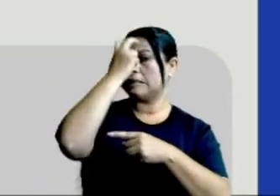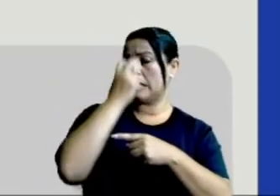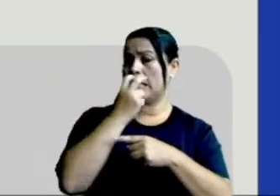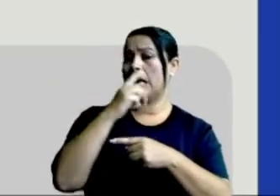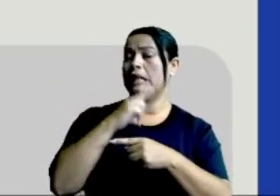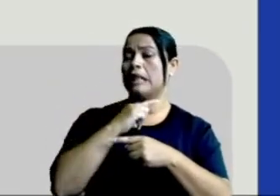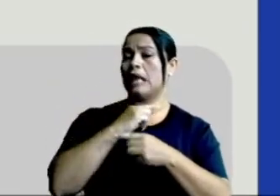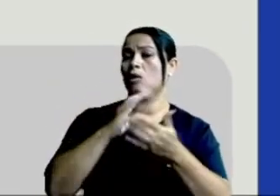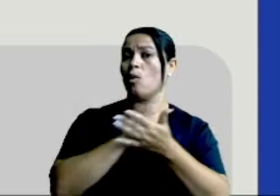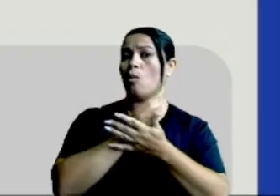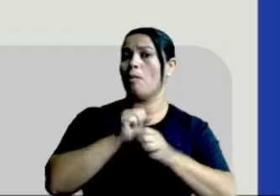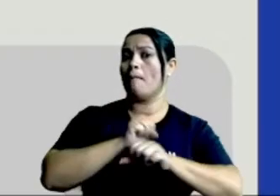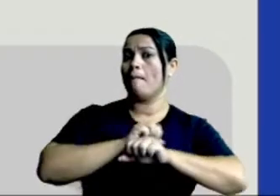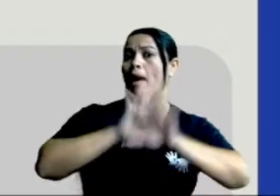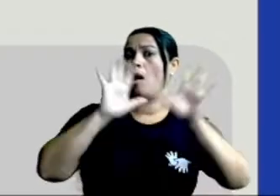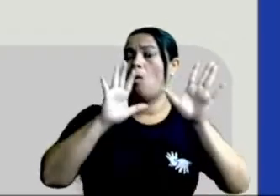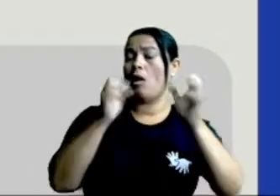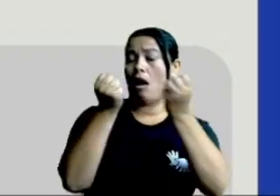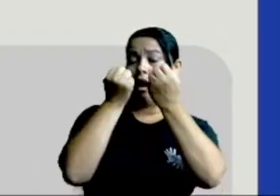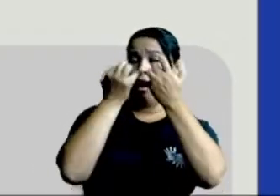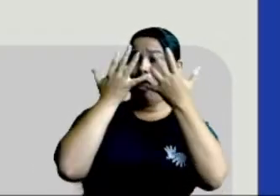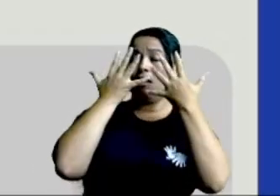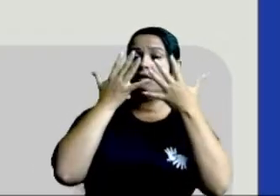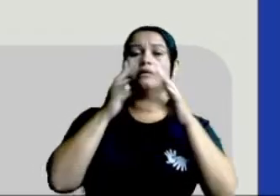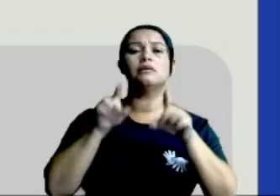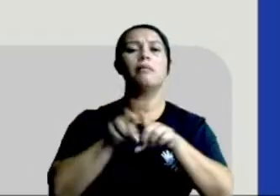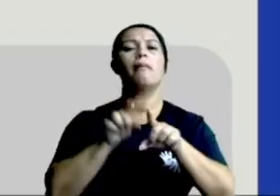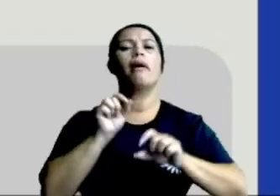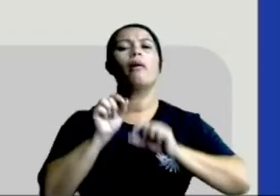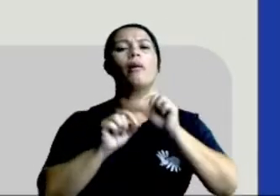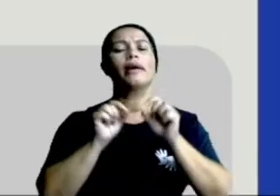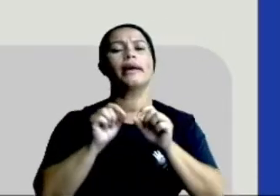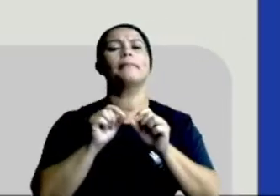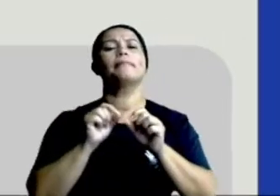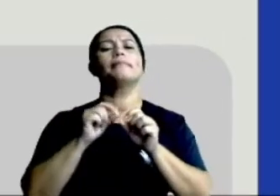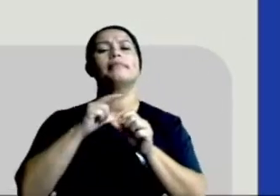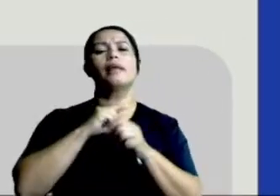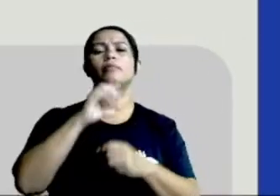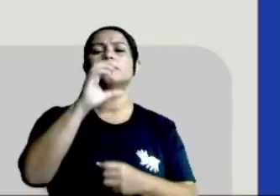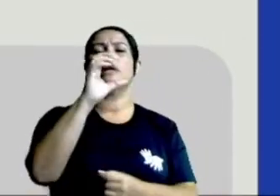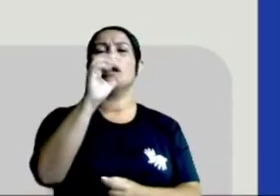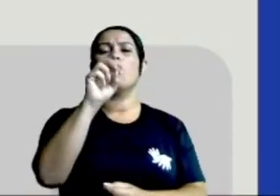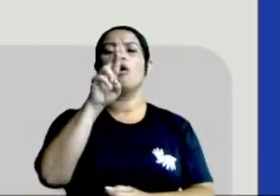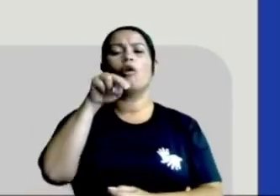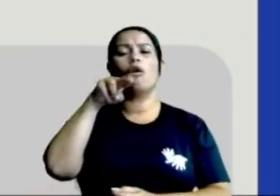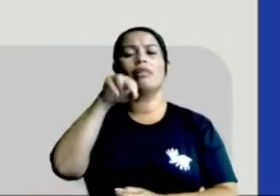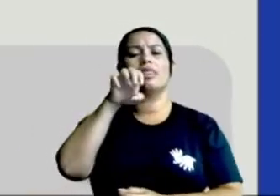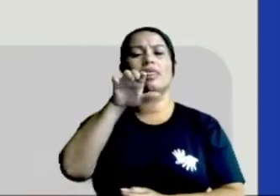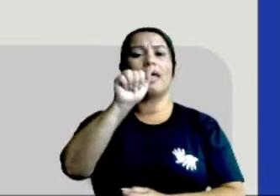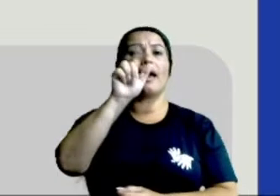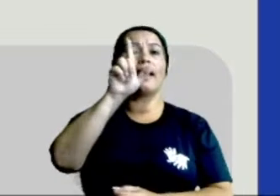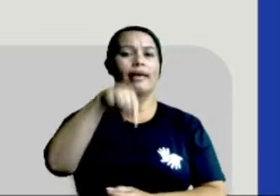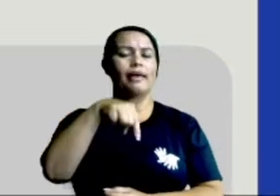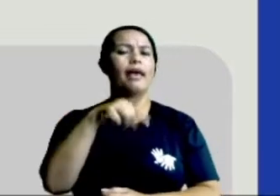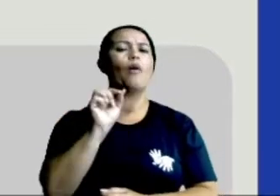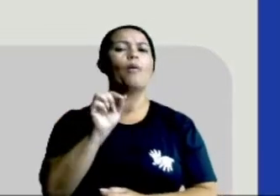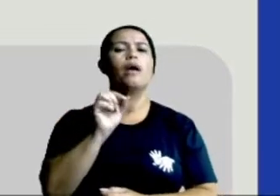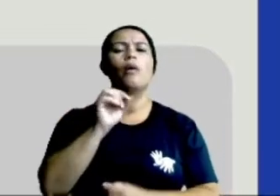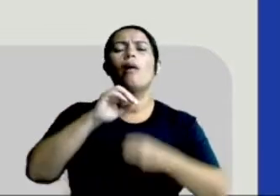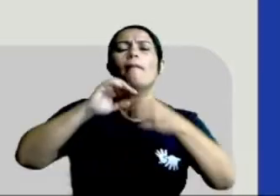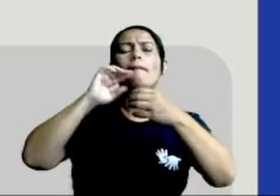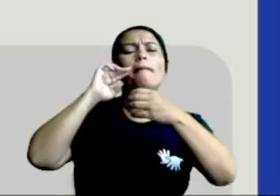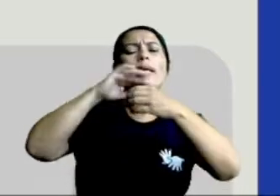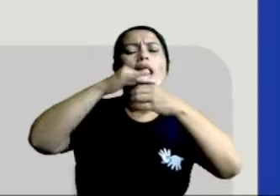luminosidade dentro de nossos olhos. Além disso, temos a córnea, que é uma película que reveste nossos